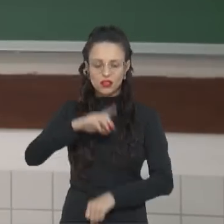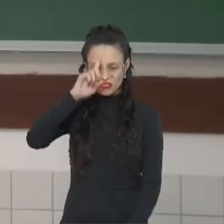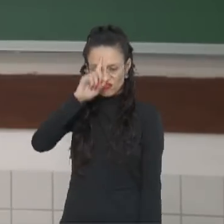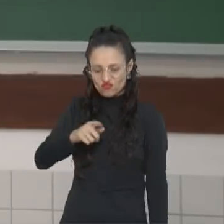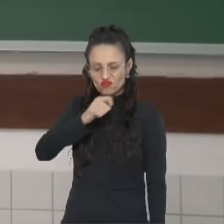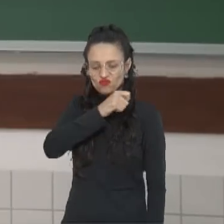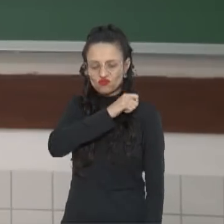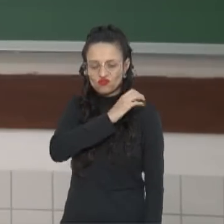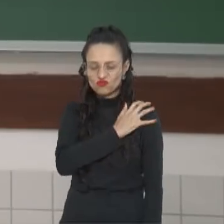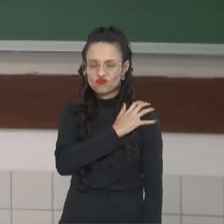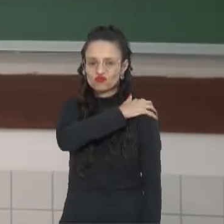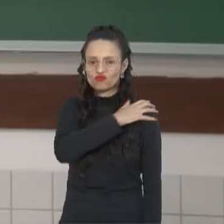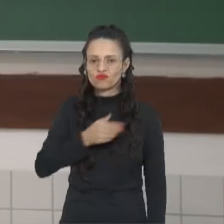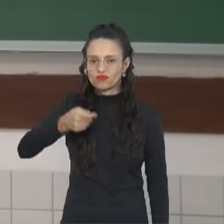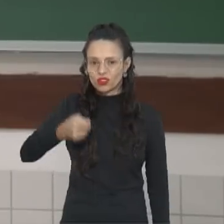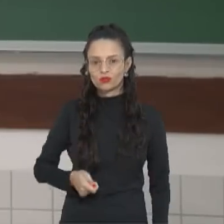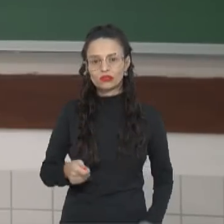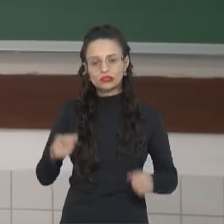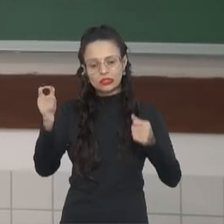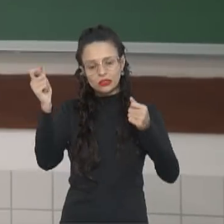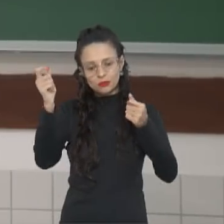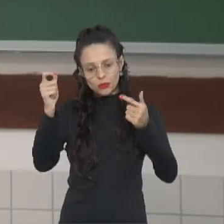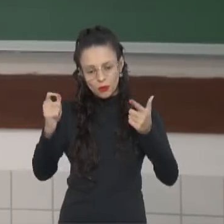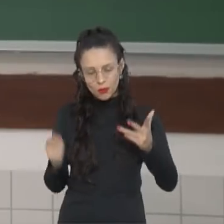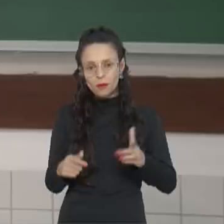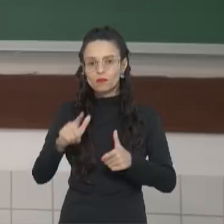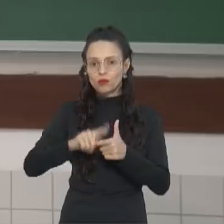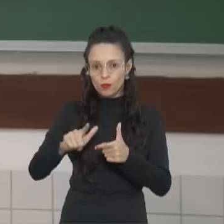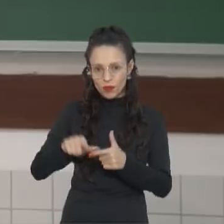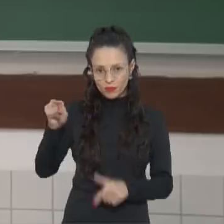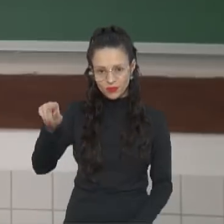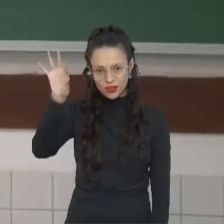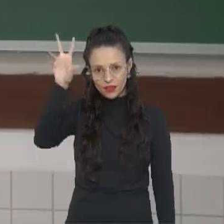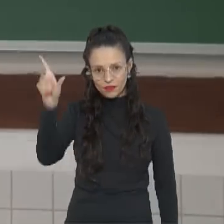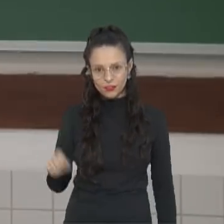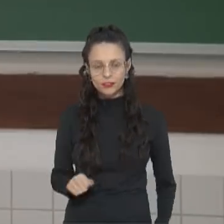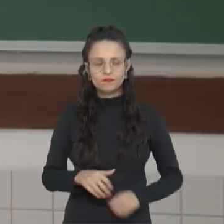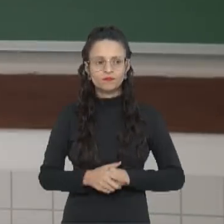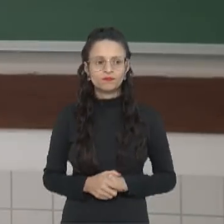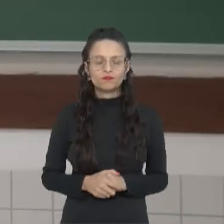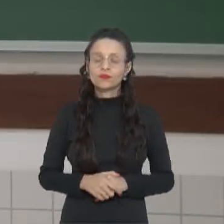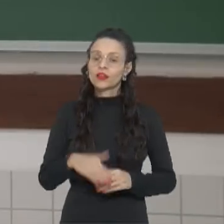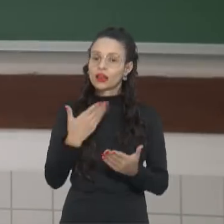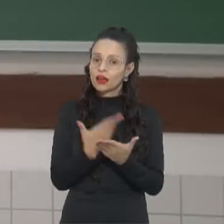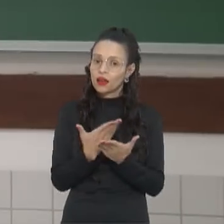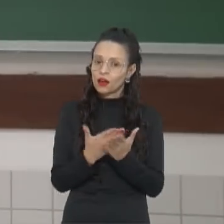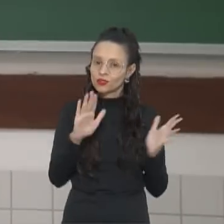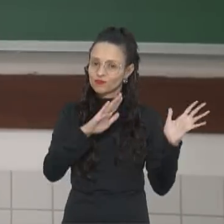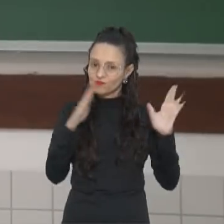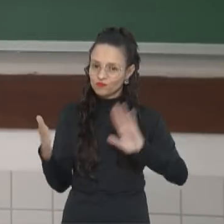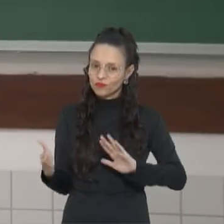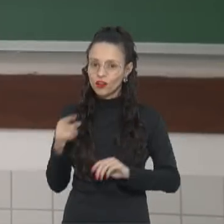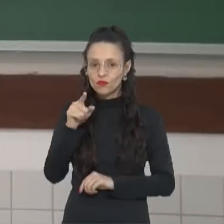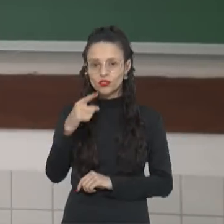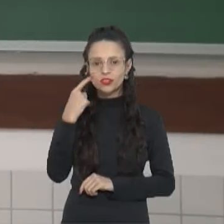esses graves problemas na África. Legal? Povo, na aula de hoje você viu sobre